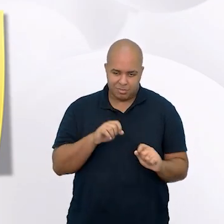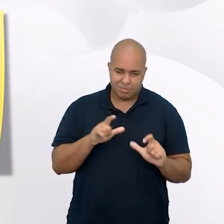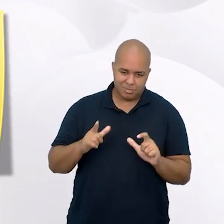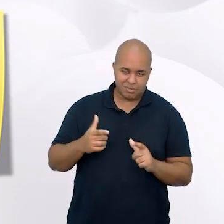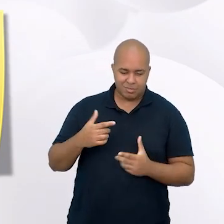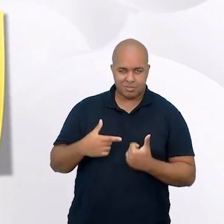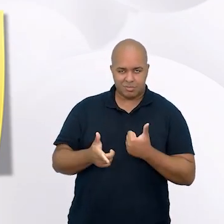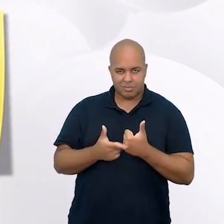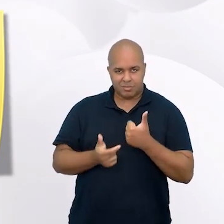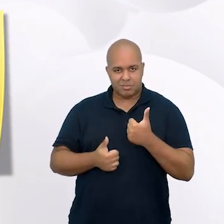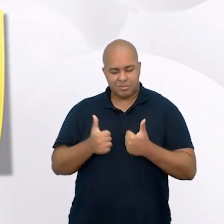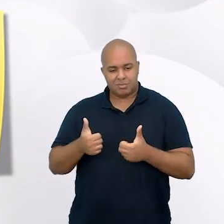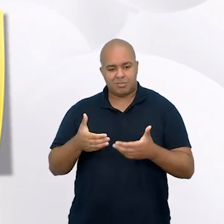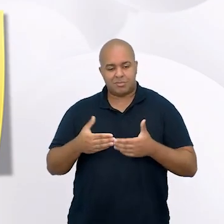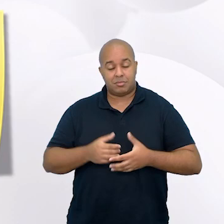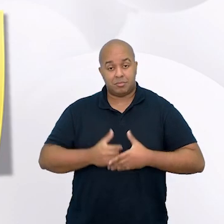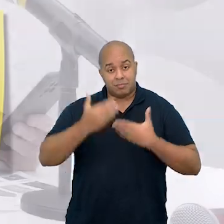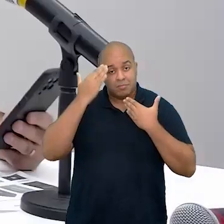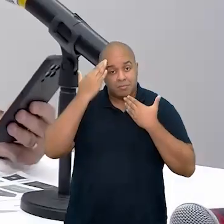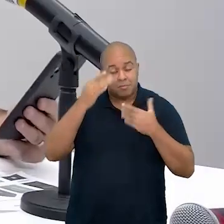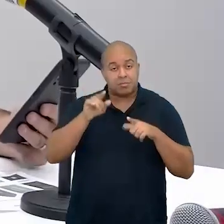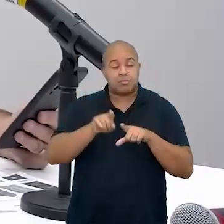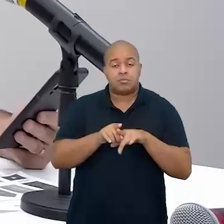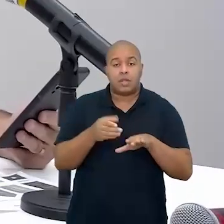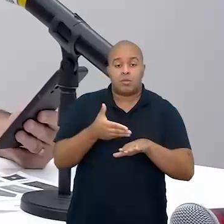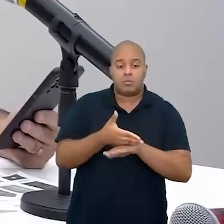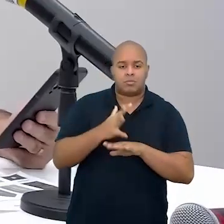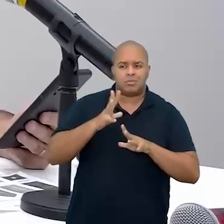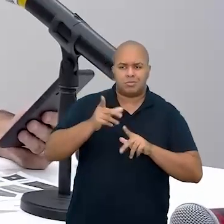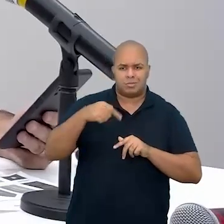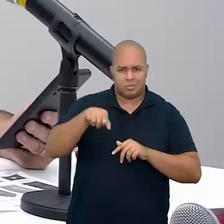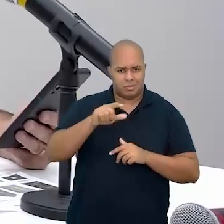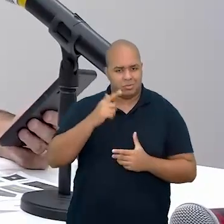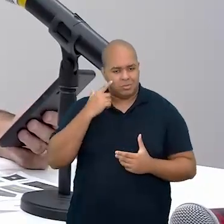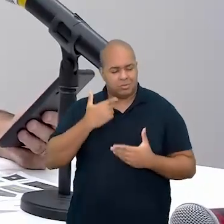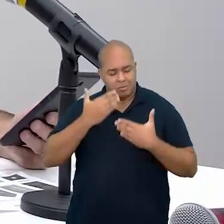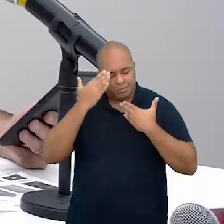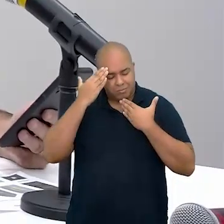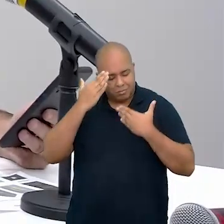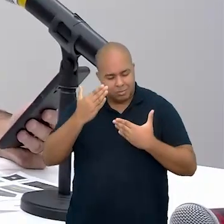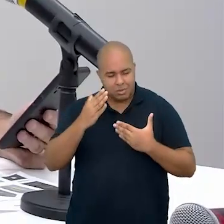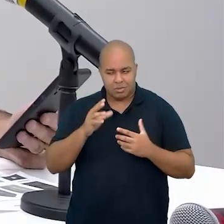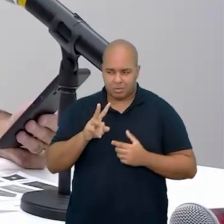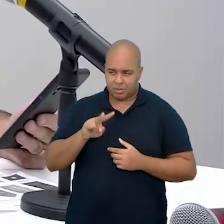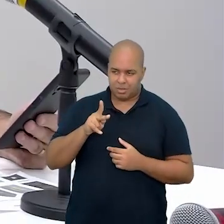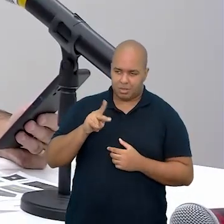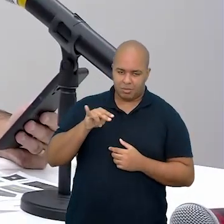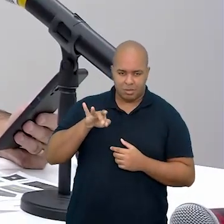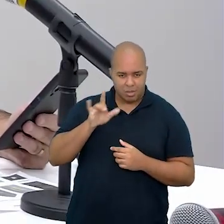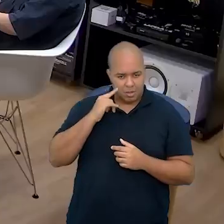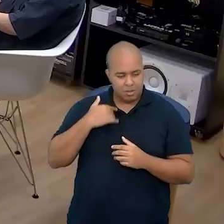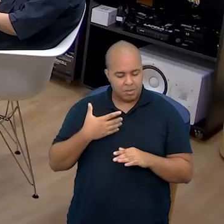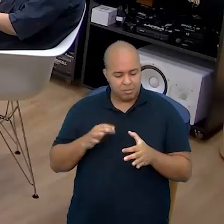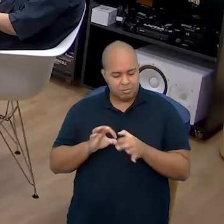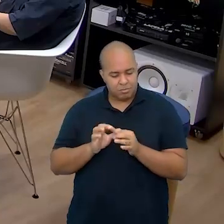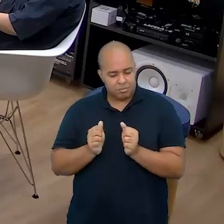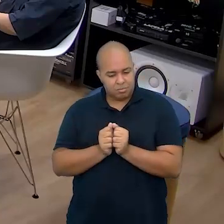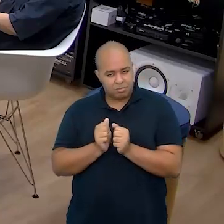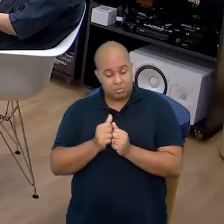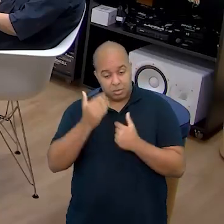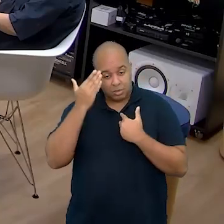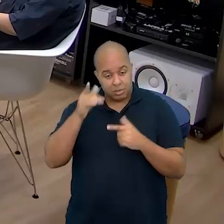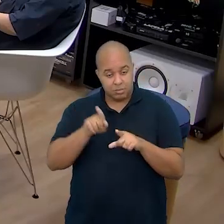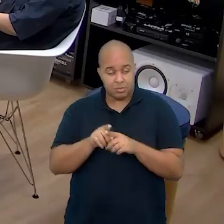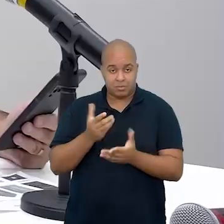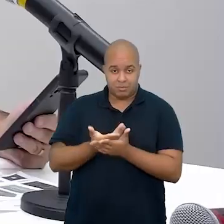seu joinha. Agradecemos a participação de todos. Muito obrigado, Kimie, pela parceria.